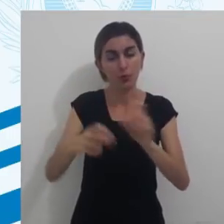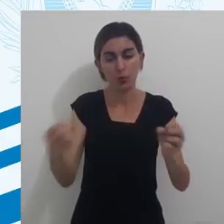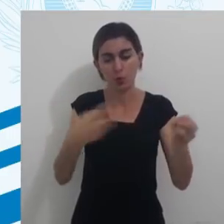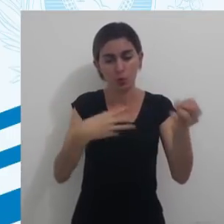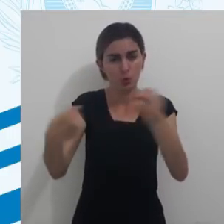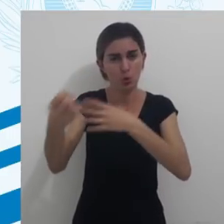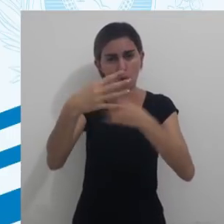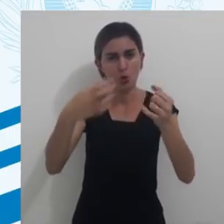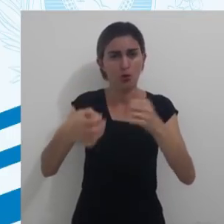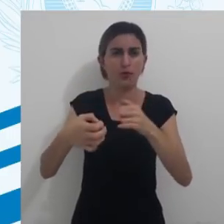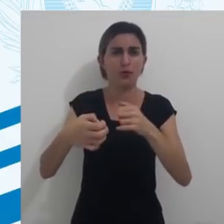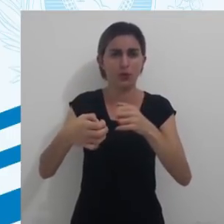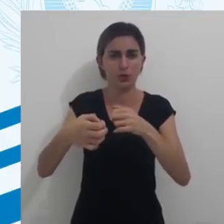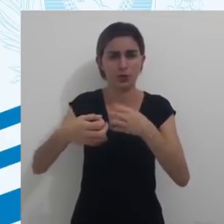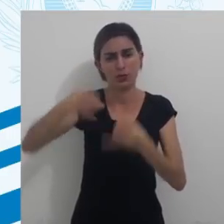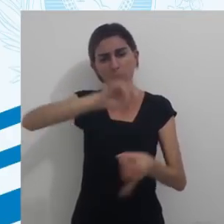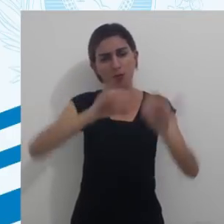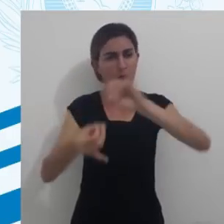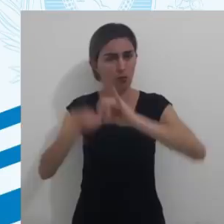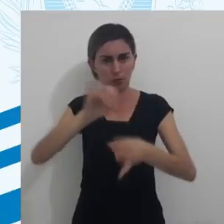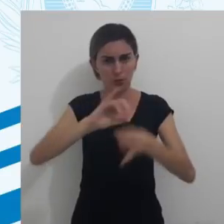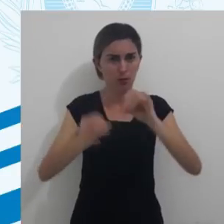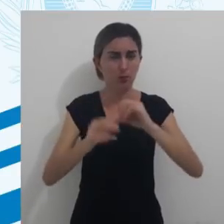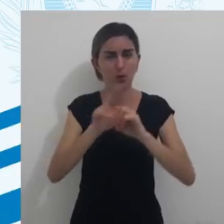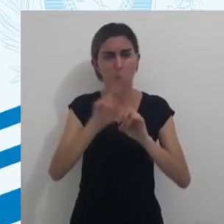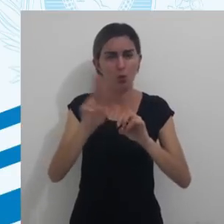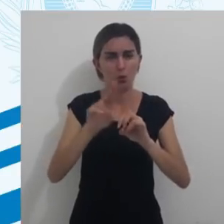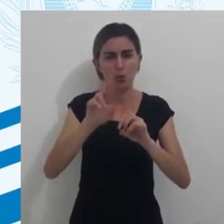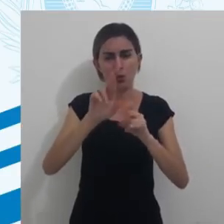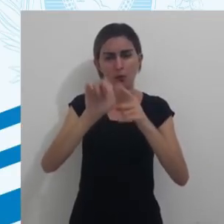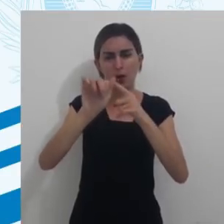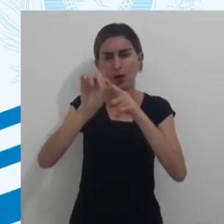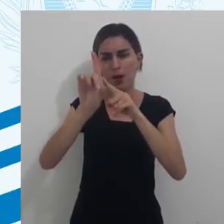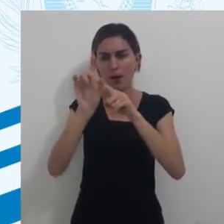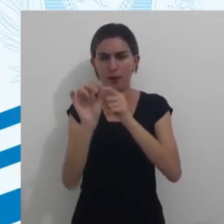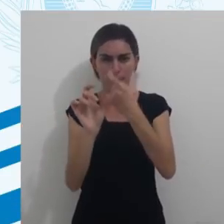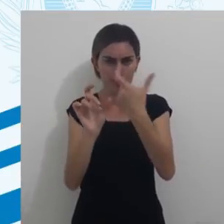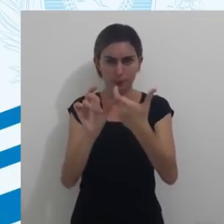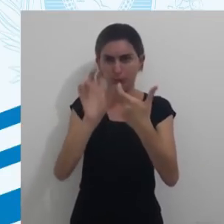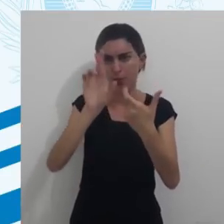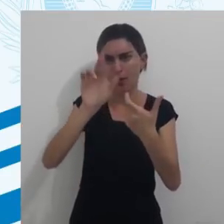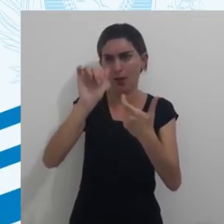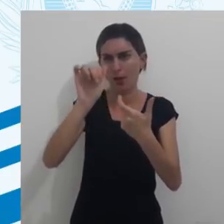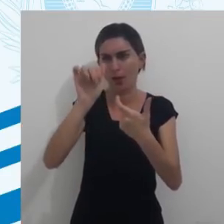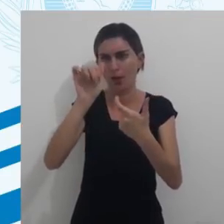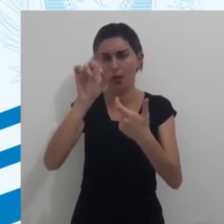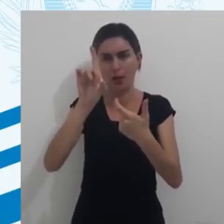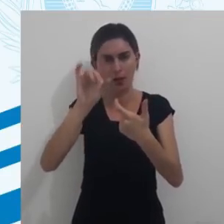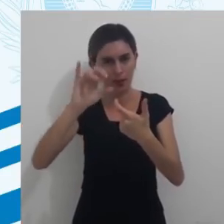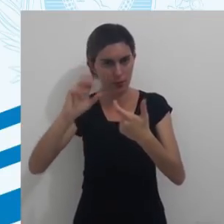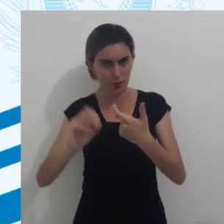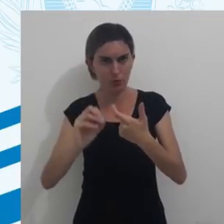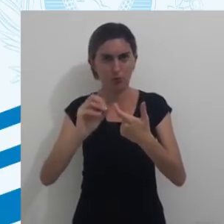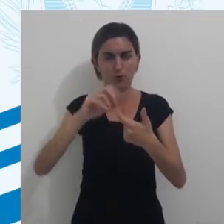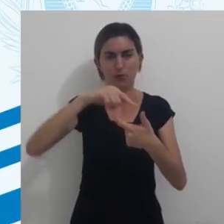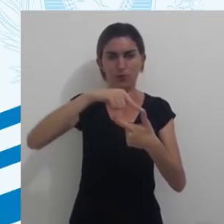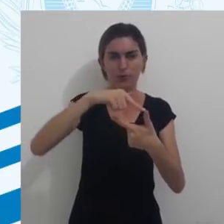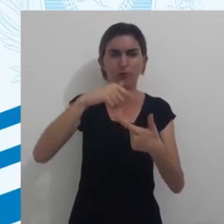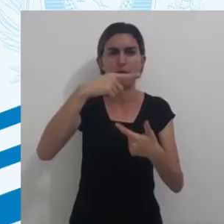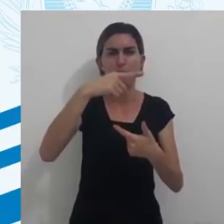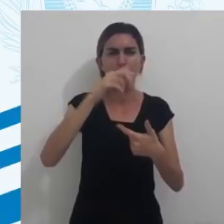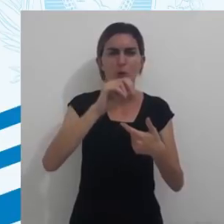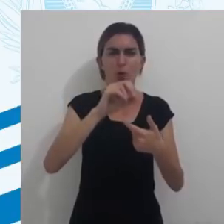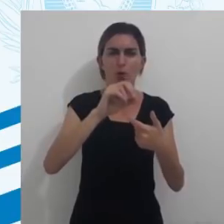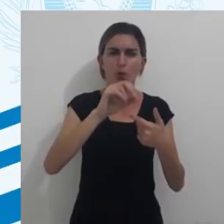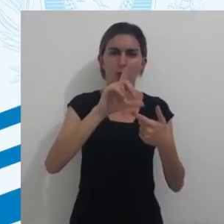novos elementos químicos, ao qual chamaram de rádio e polônio. Bora ver agora um pouco da